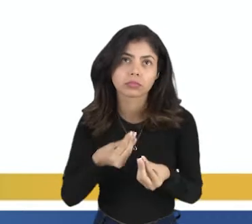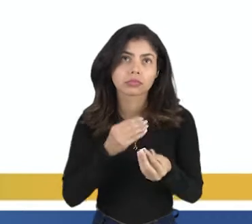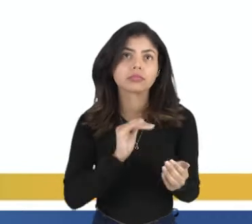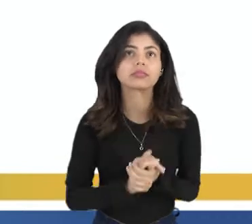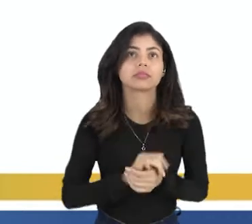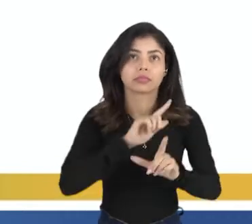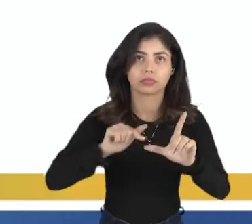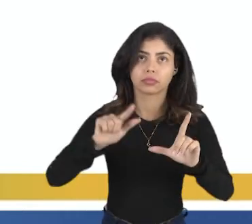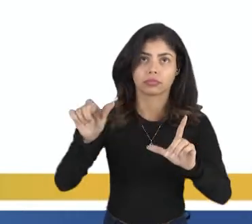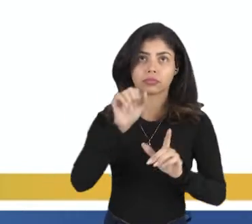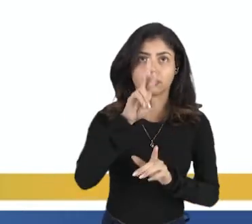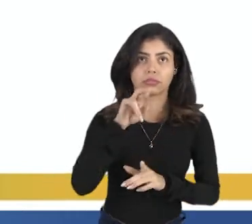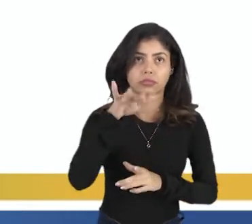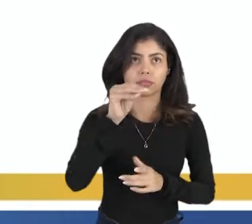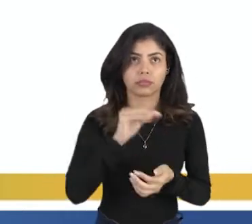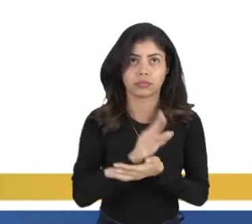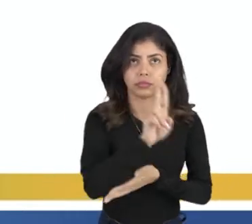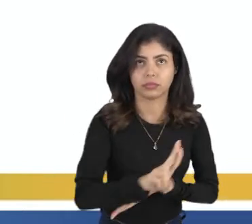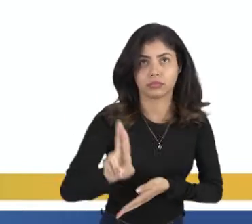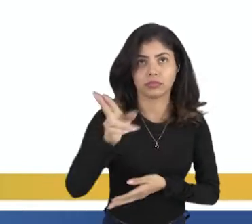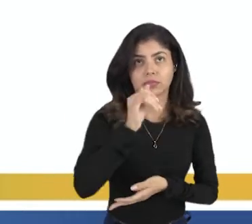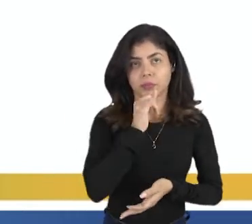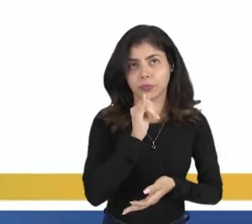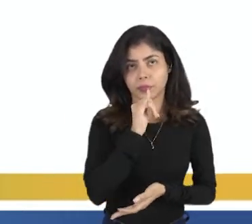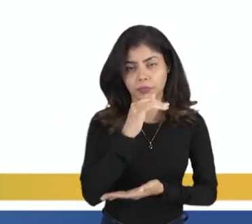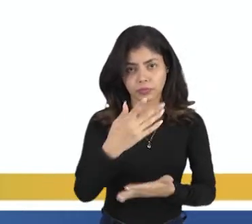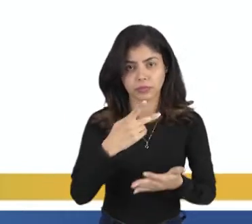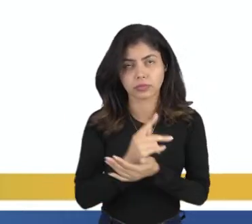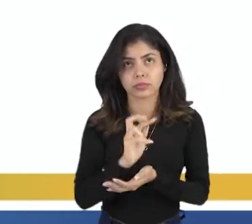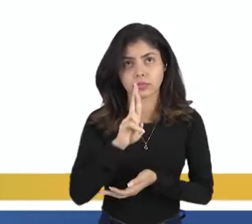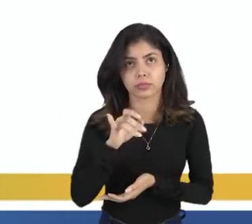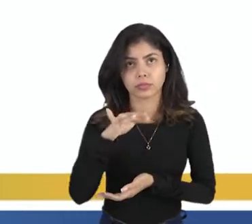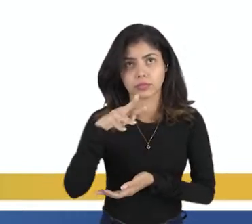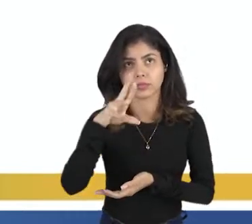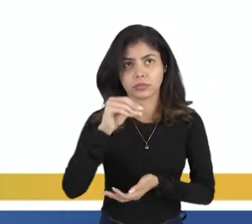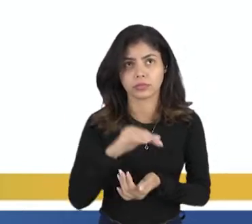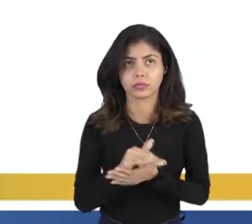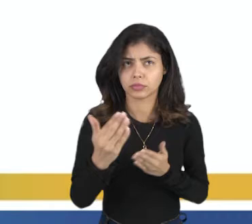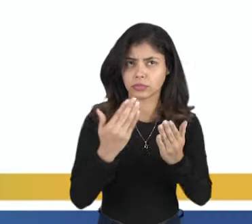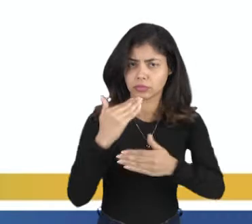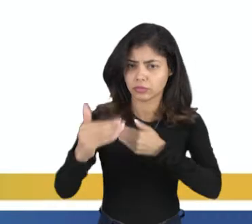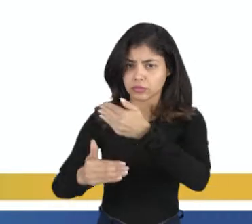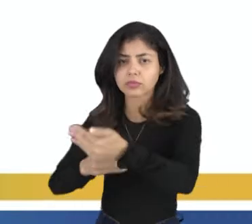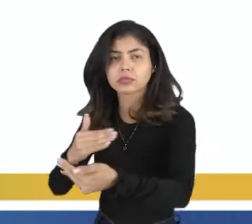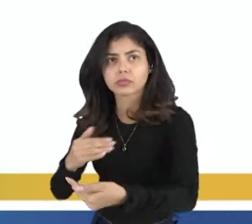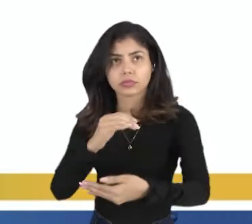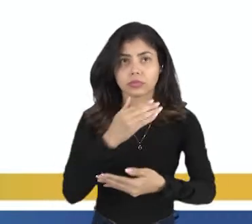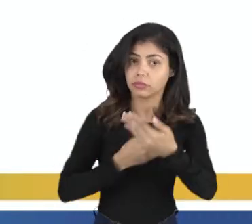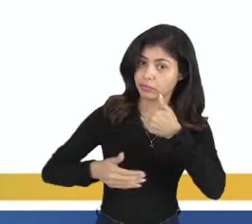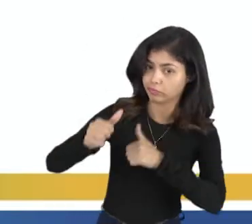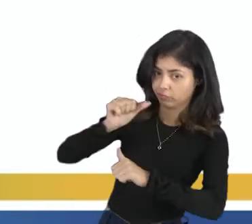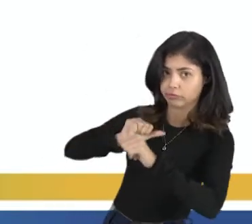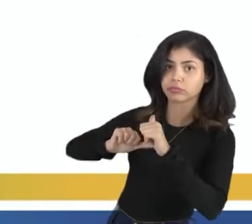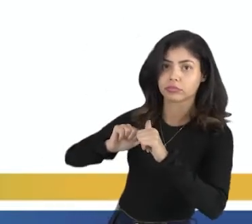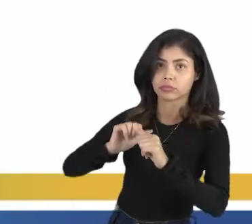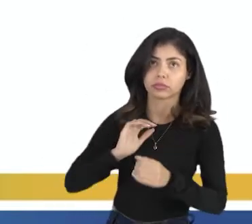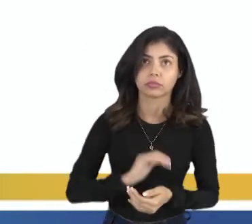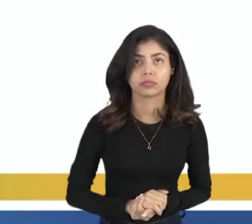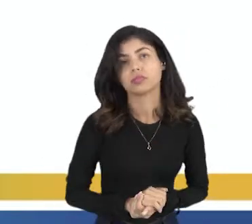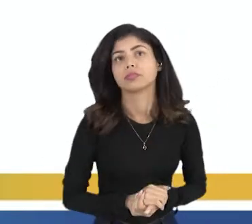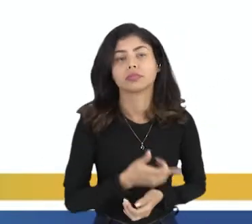como gráfico de segmento, eles são utilizados aí para exemplificar parâmetros de evolução e